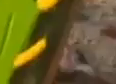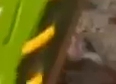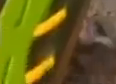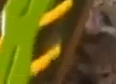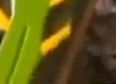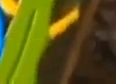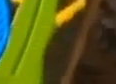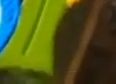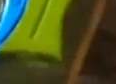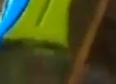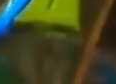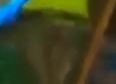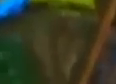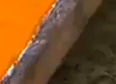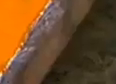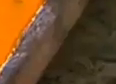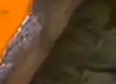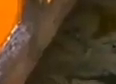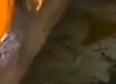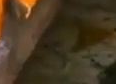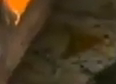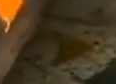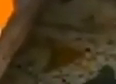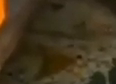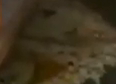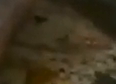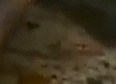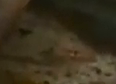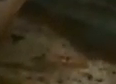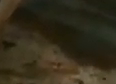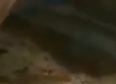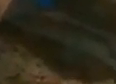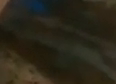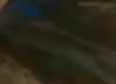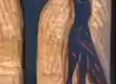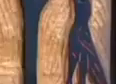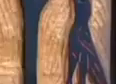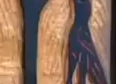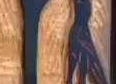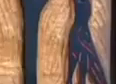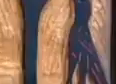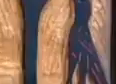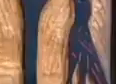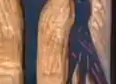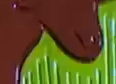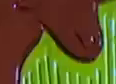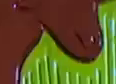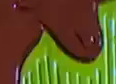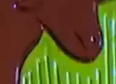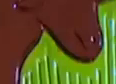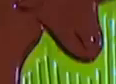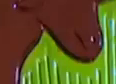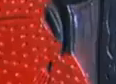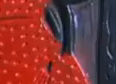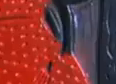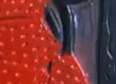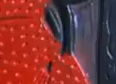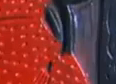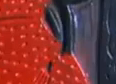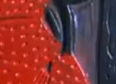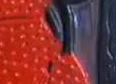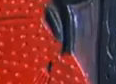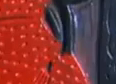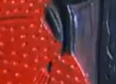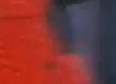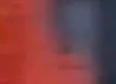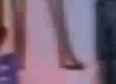E na madeira cor de canela, esculpe as histórias do sertão do Nordeste, as paisagens, os bichos, os